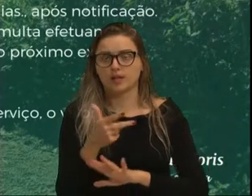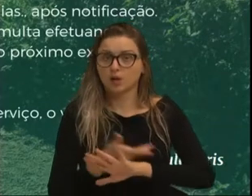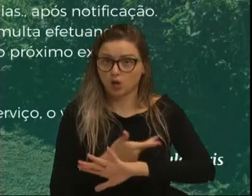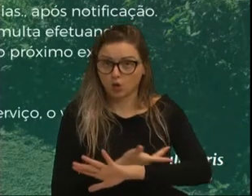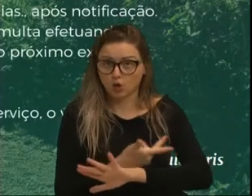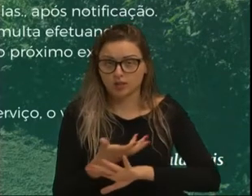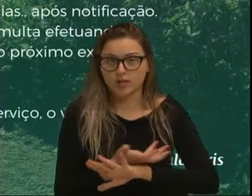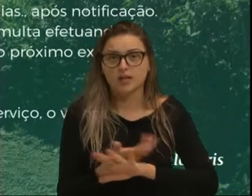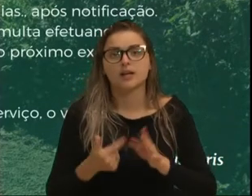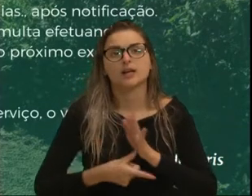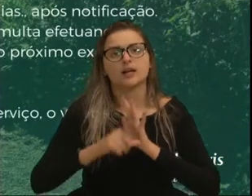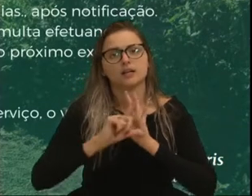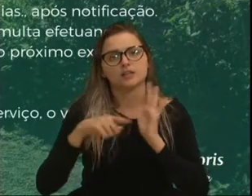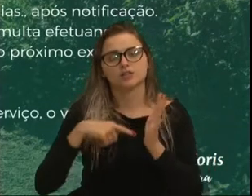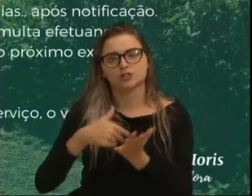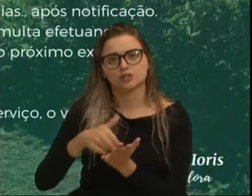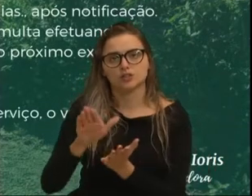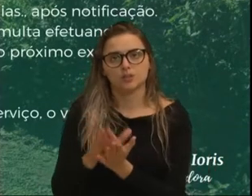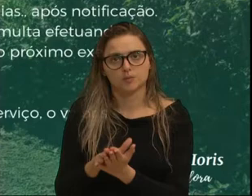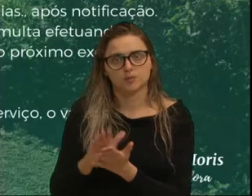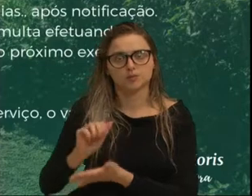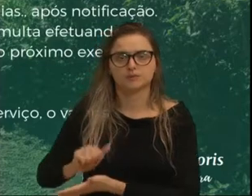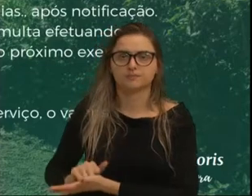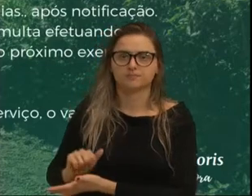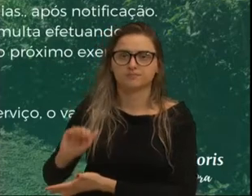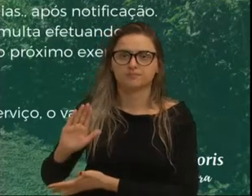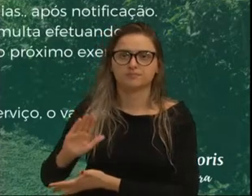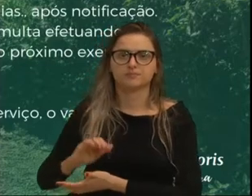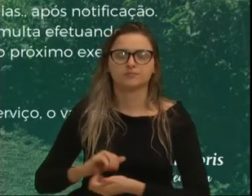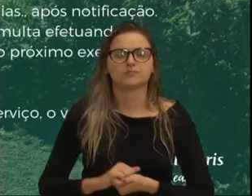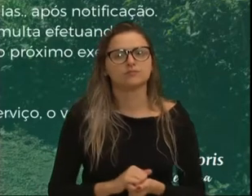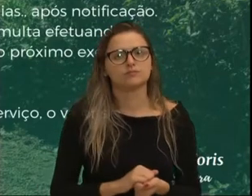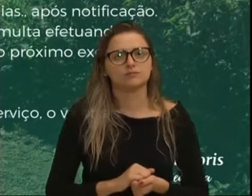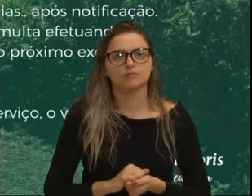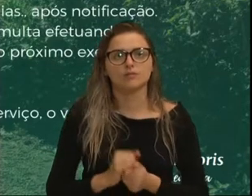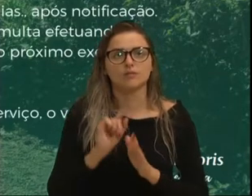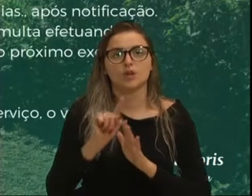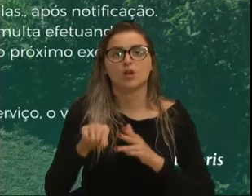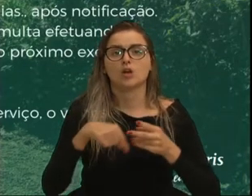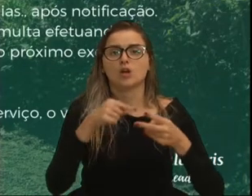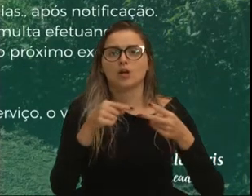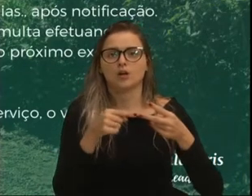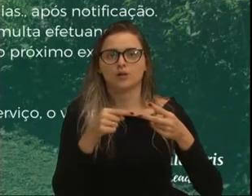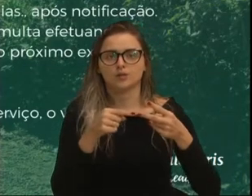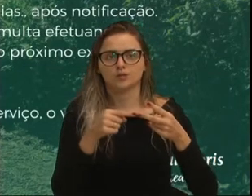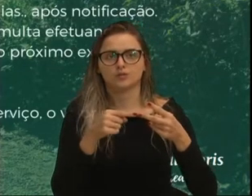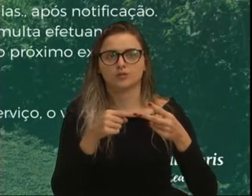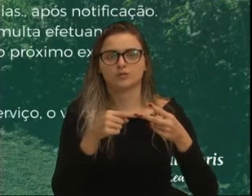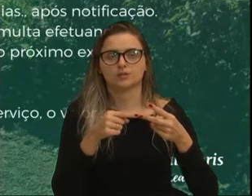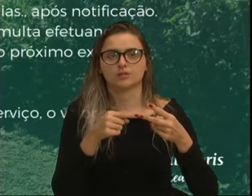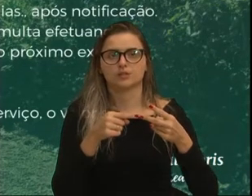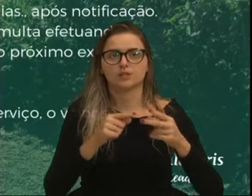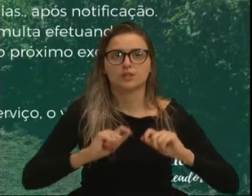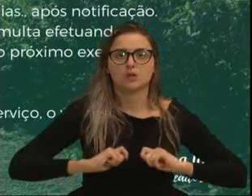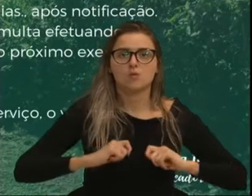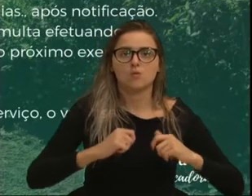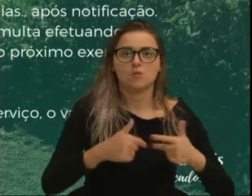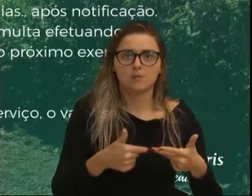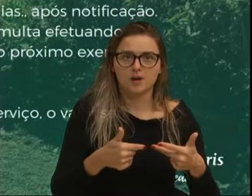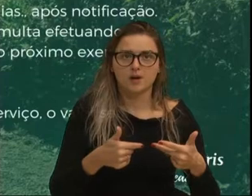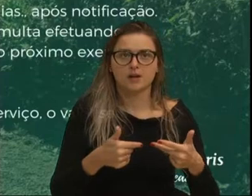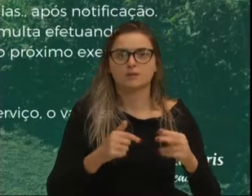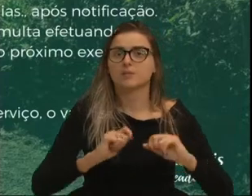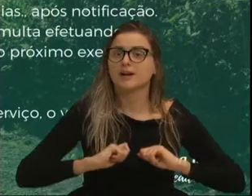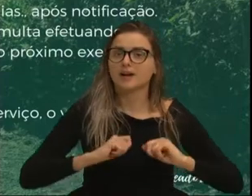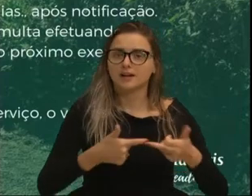a notificação. Permite né? uma parte, vereador. Na sequência. Uma outra possibilidade seria uma ação, então,